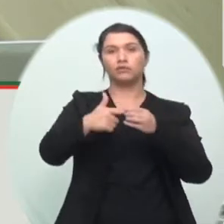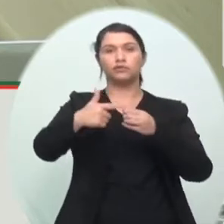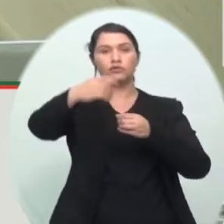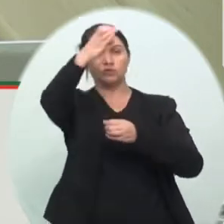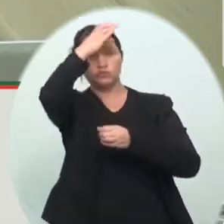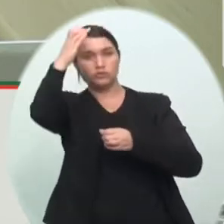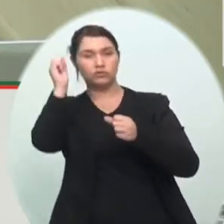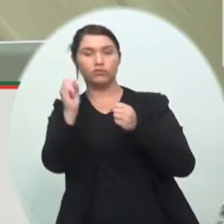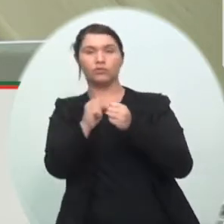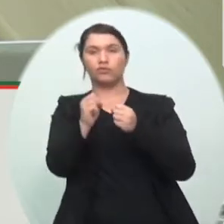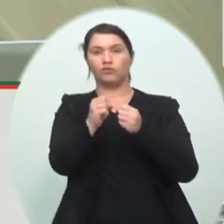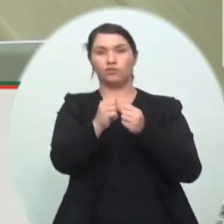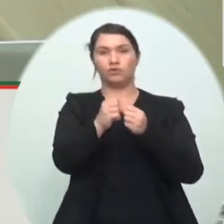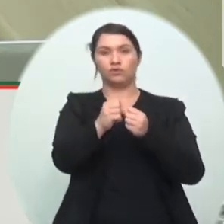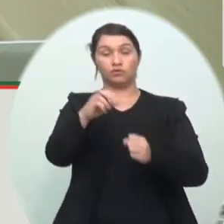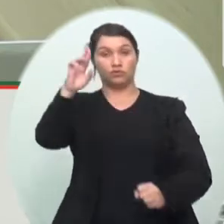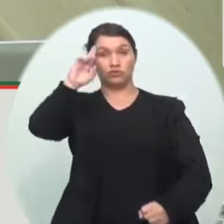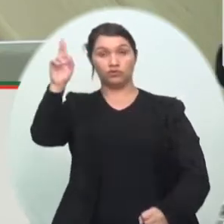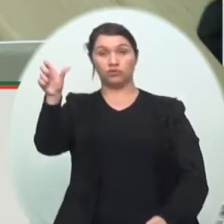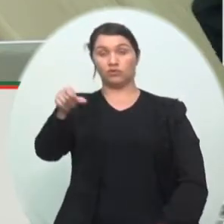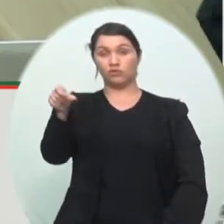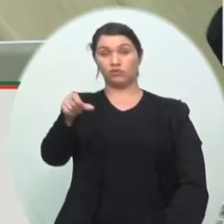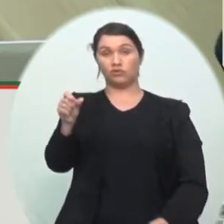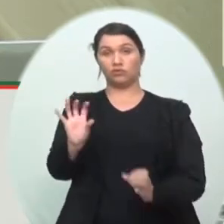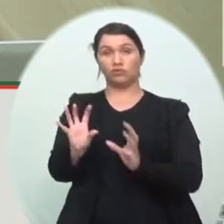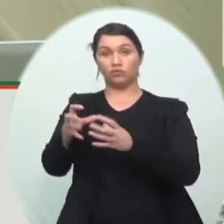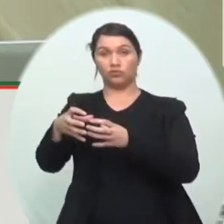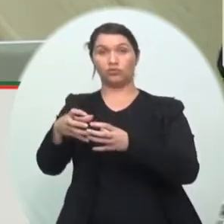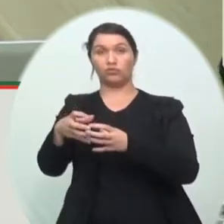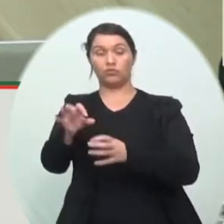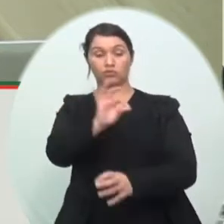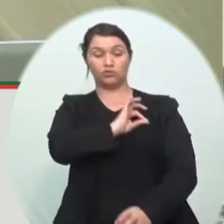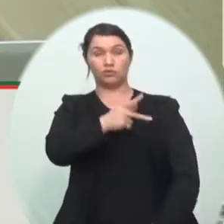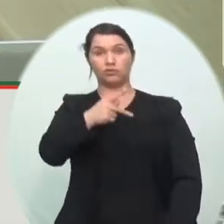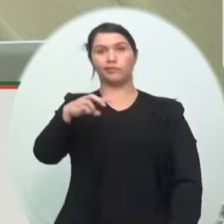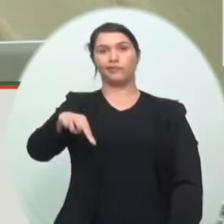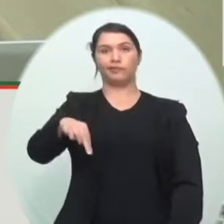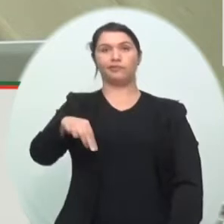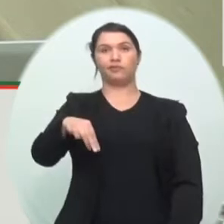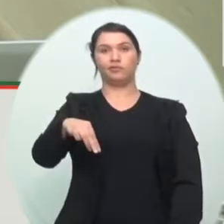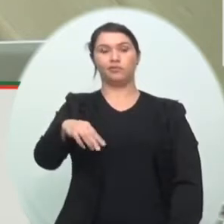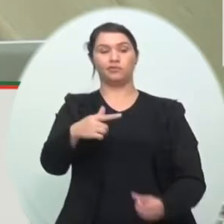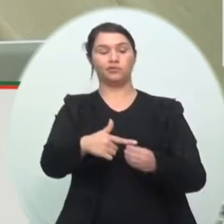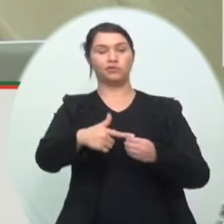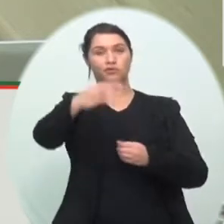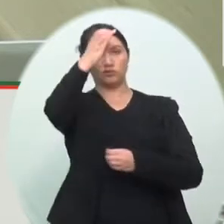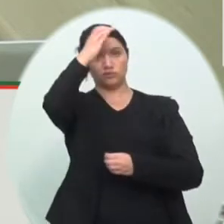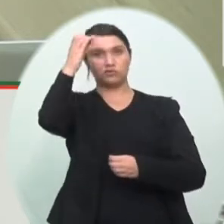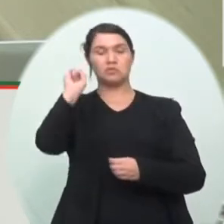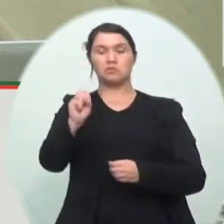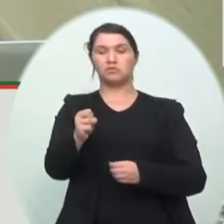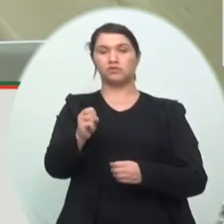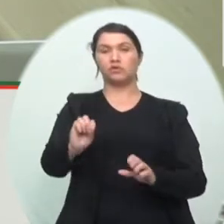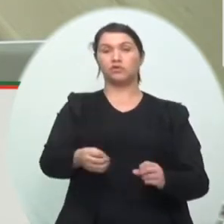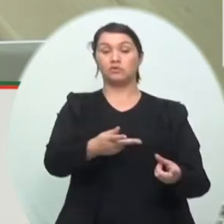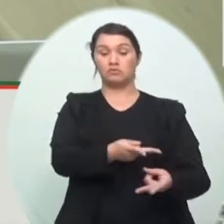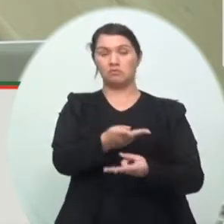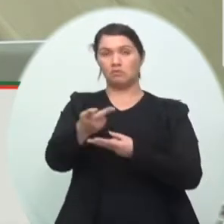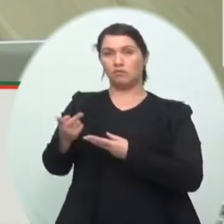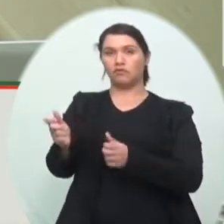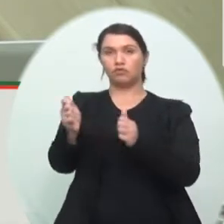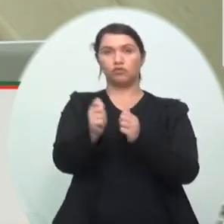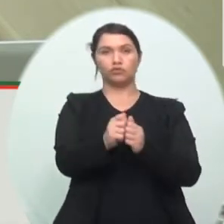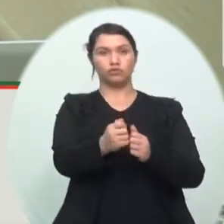do 9º Batalhão de Polícia Militar de Santa Catarina. Desta forma, gostaríamos de convidá-lo, juntamente com o coronel